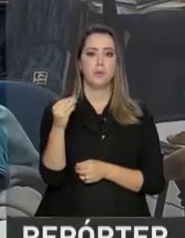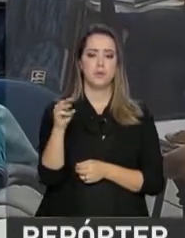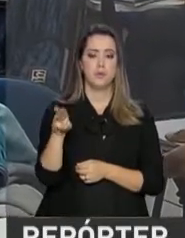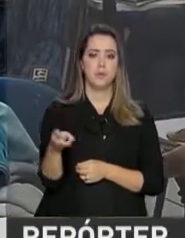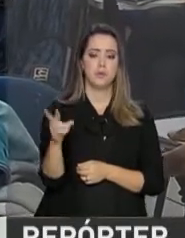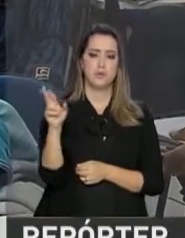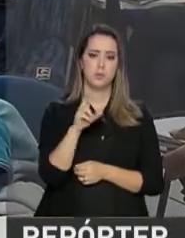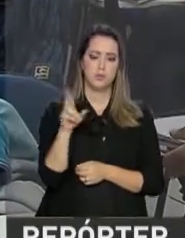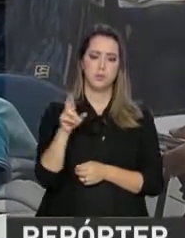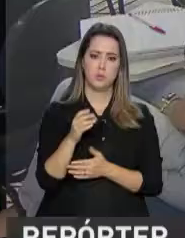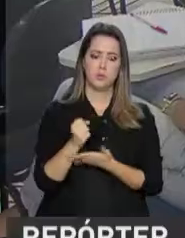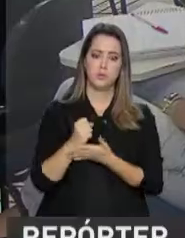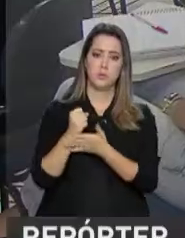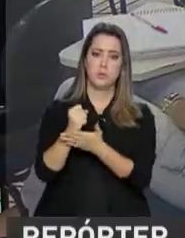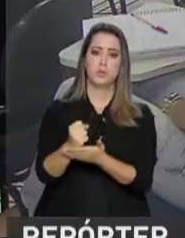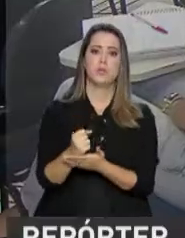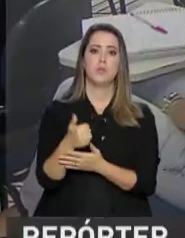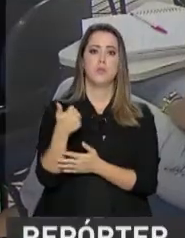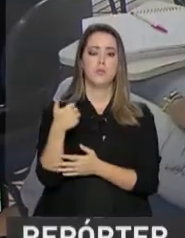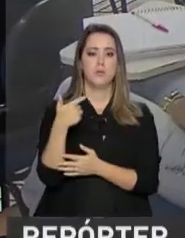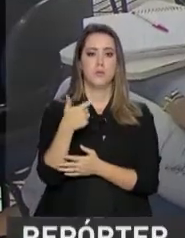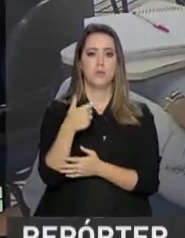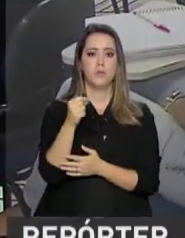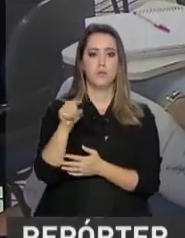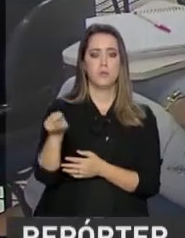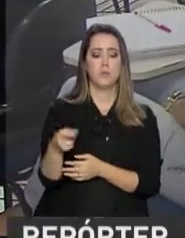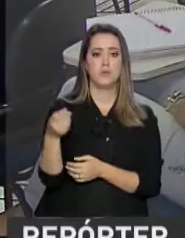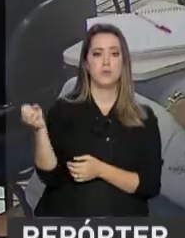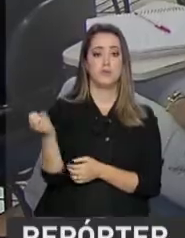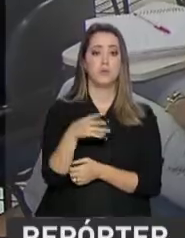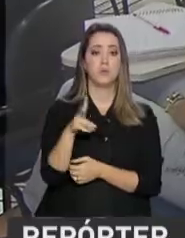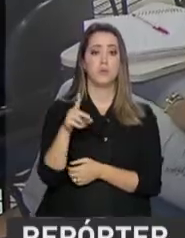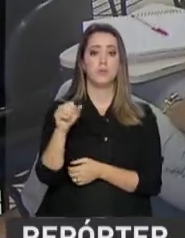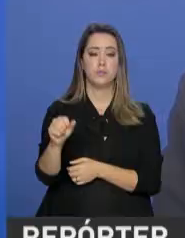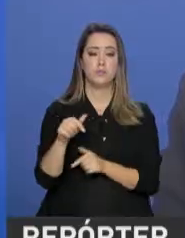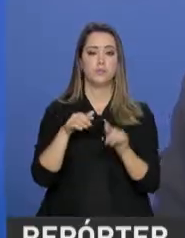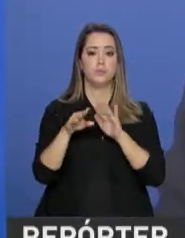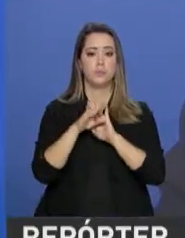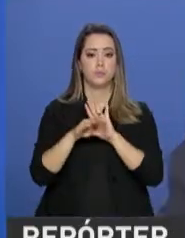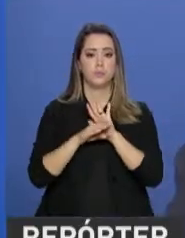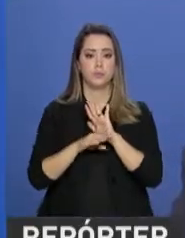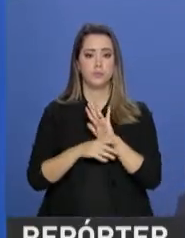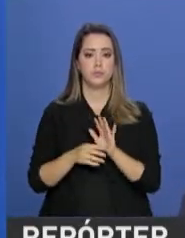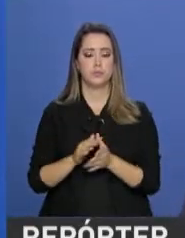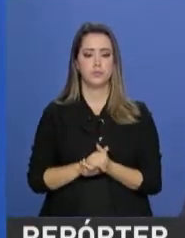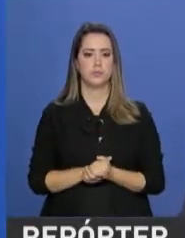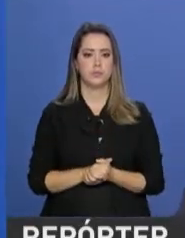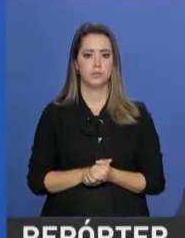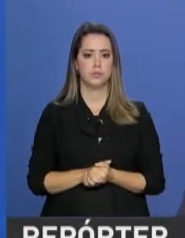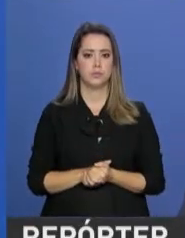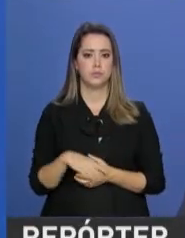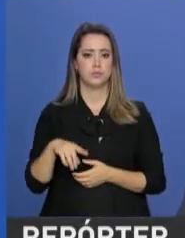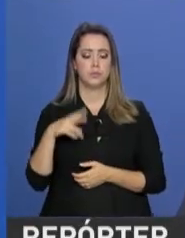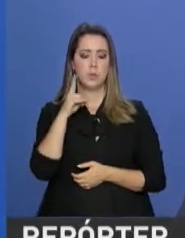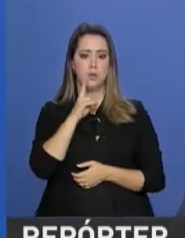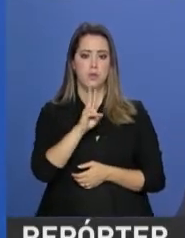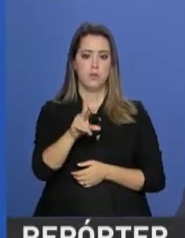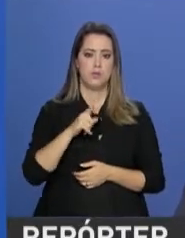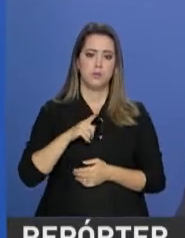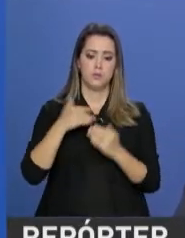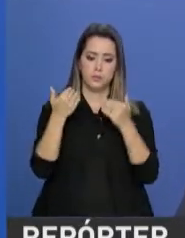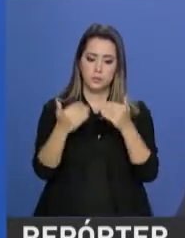reais para a oferta de 120 mil novas vagas no programa eu vejo que nós temos diante de nós